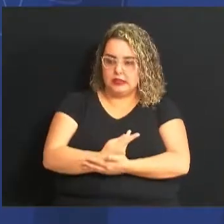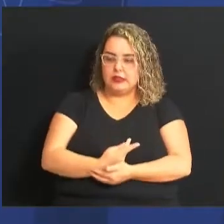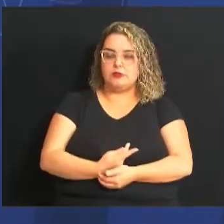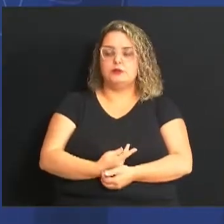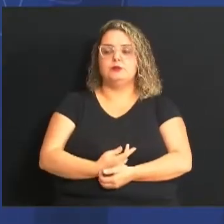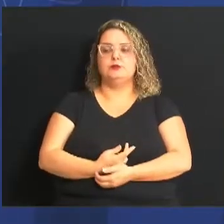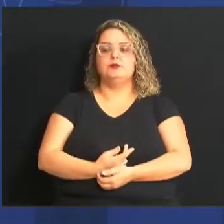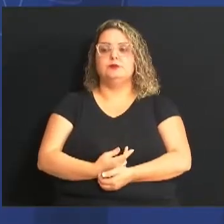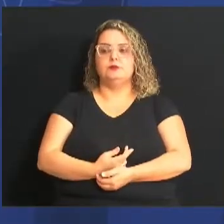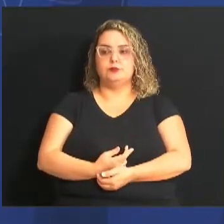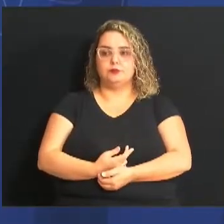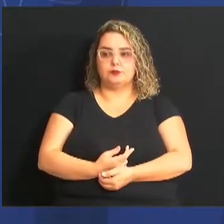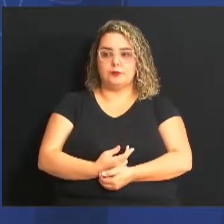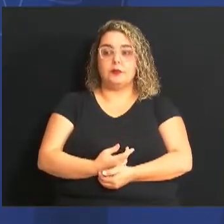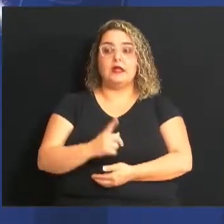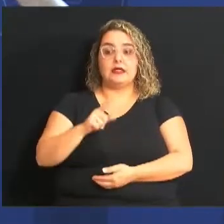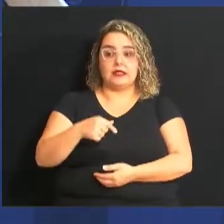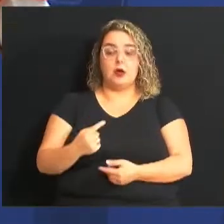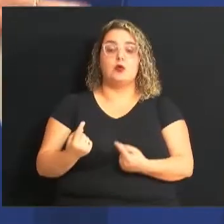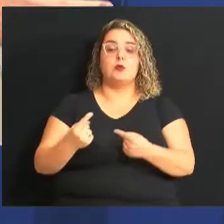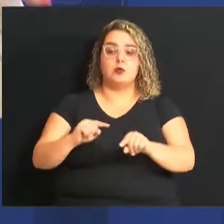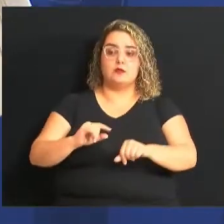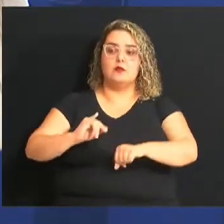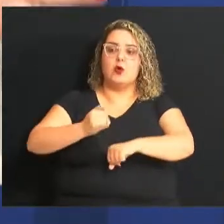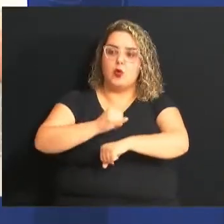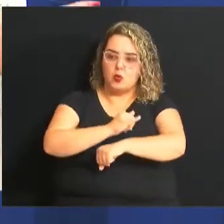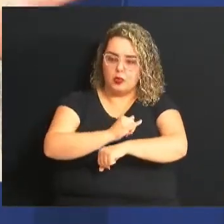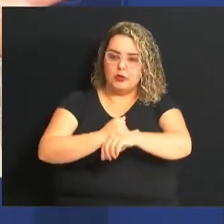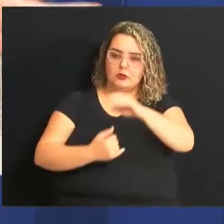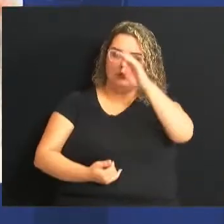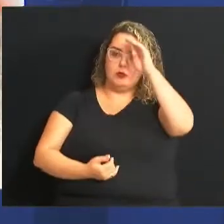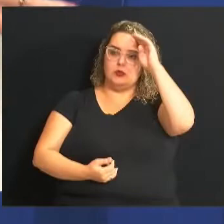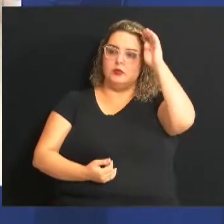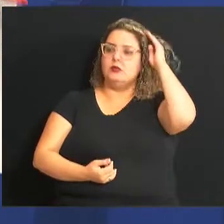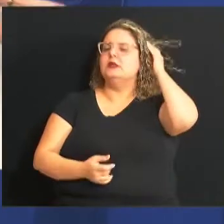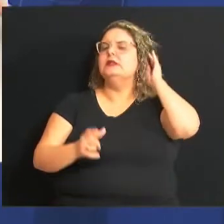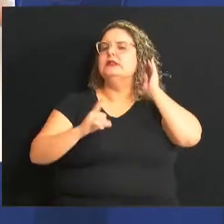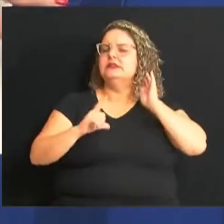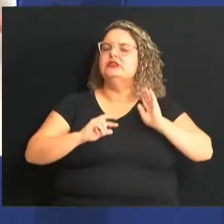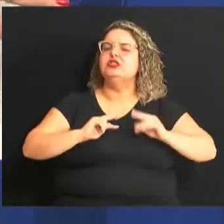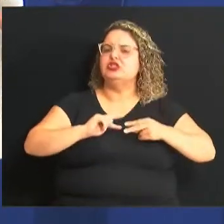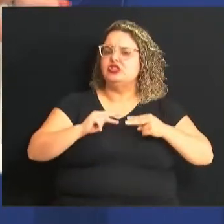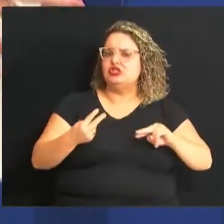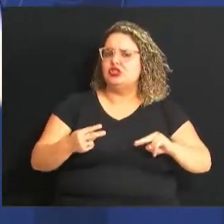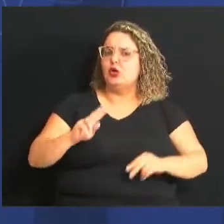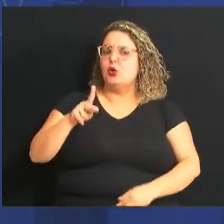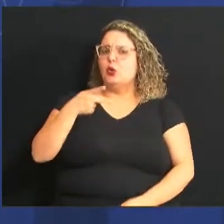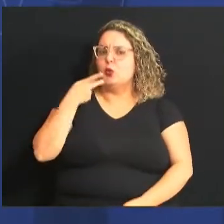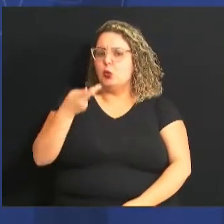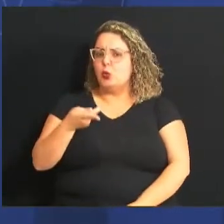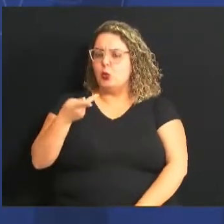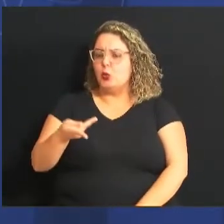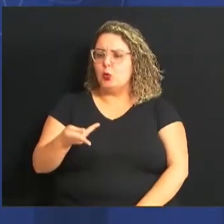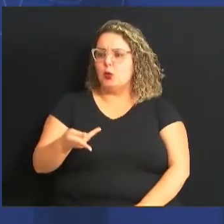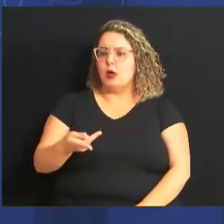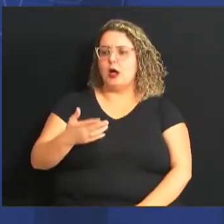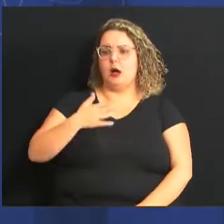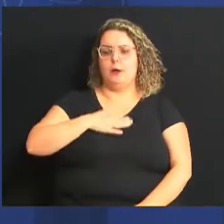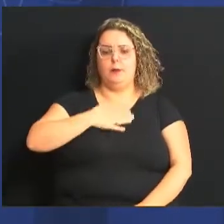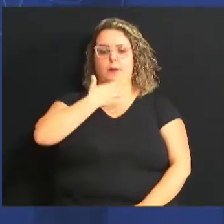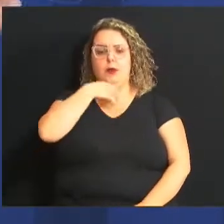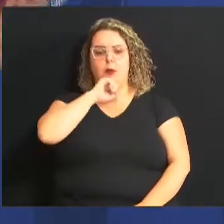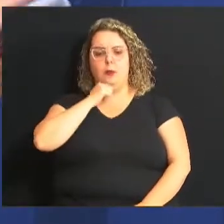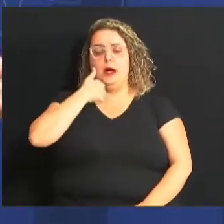isso acaba causando a obesidade. Tem algo genético quando se fala em obesidade? Ah, meus pais são